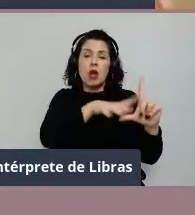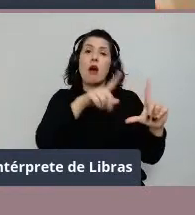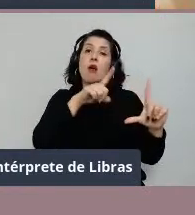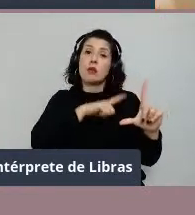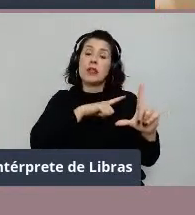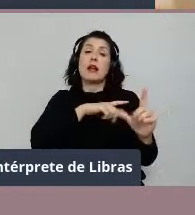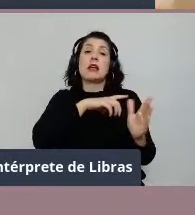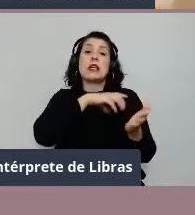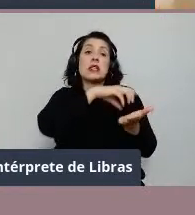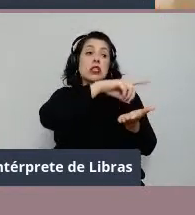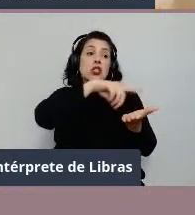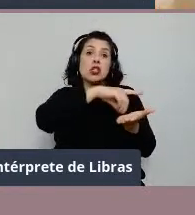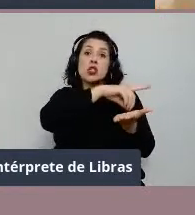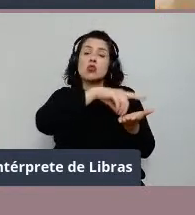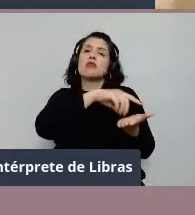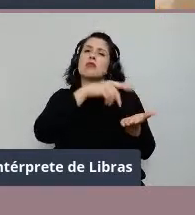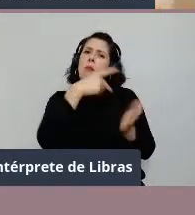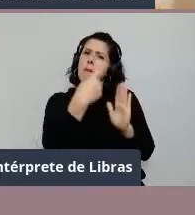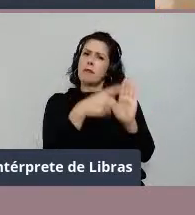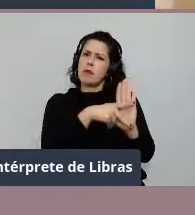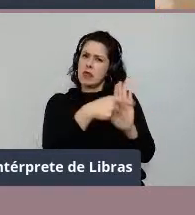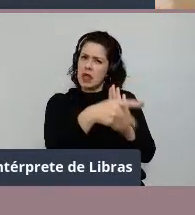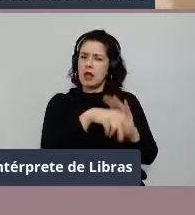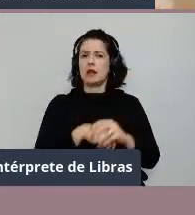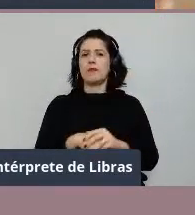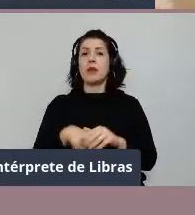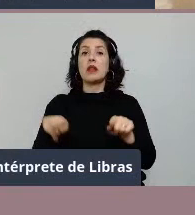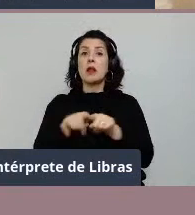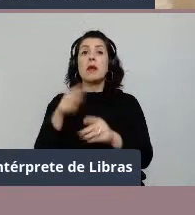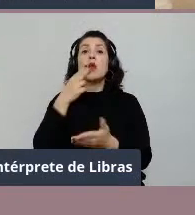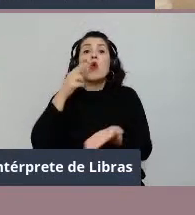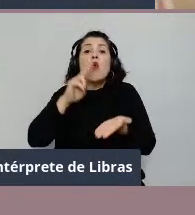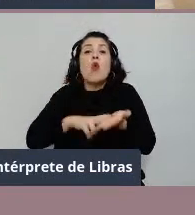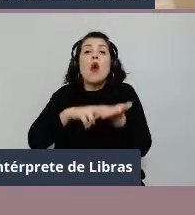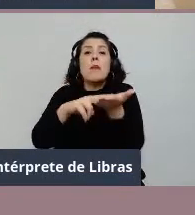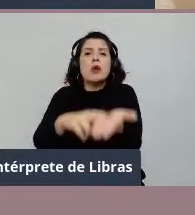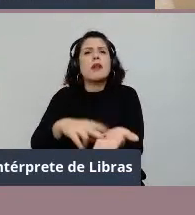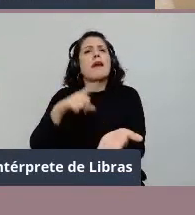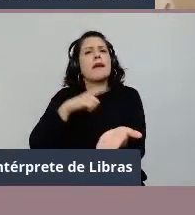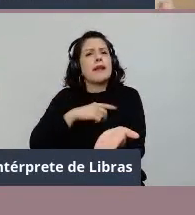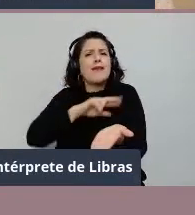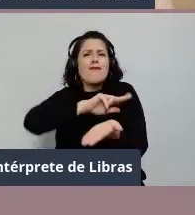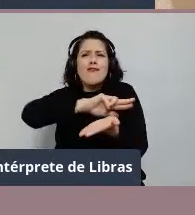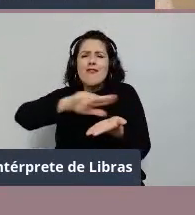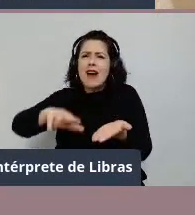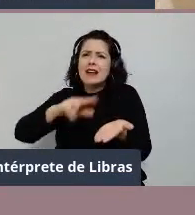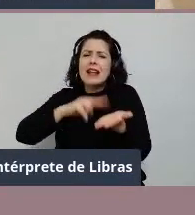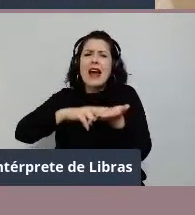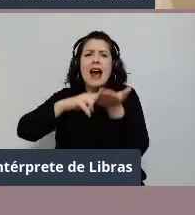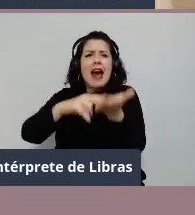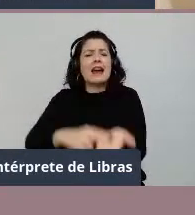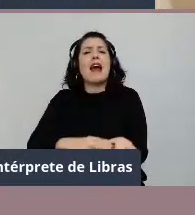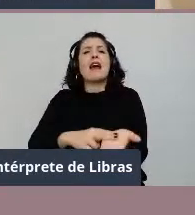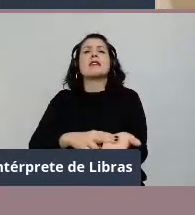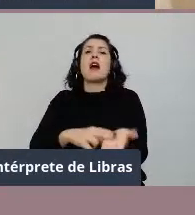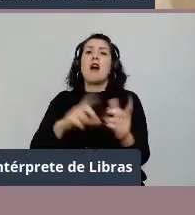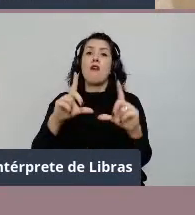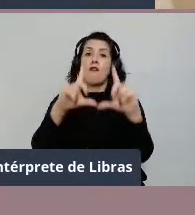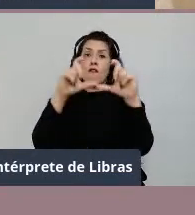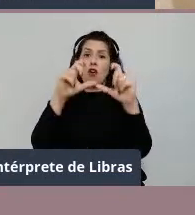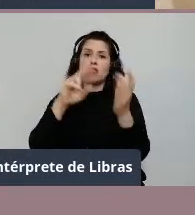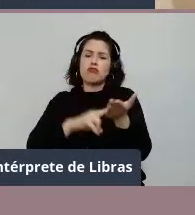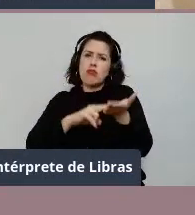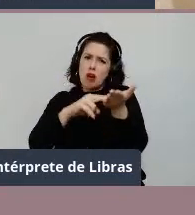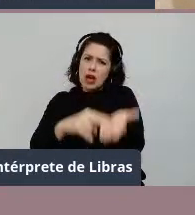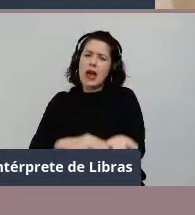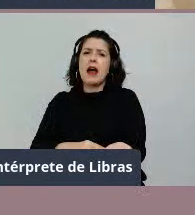ela. Em correspondências estão essas cartas, cartões postais, bilhetes,